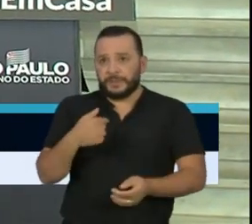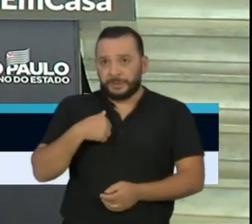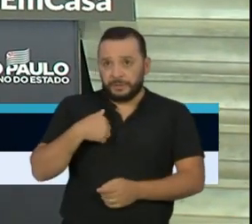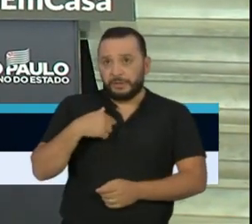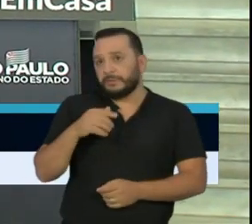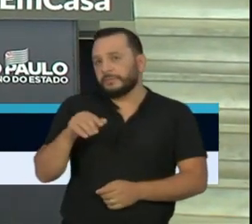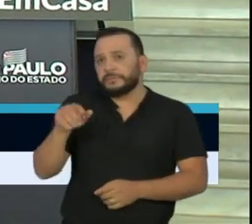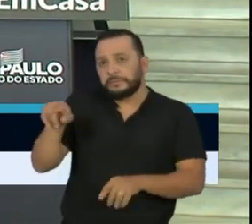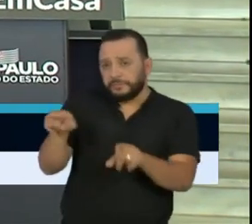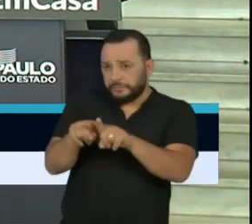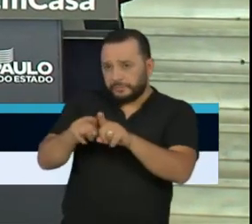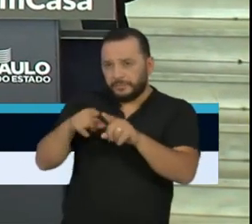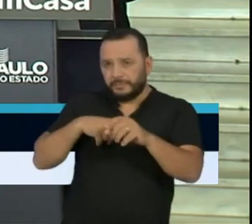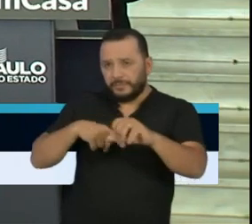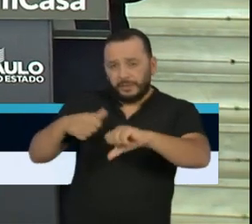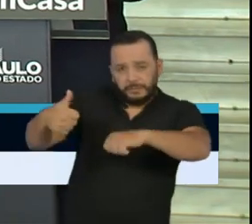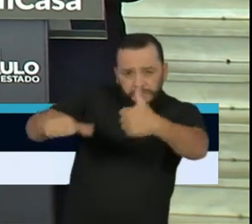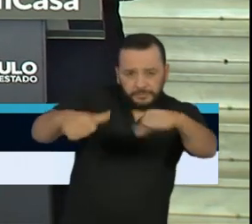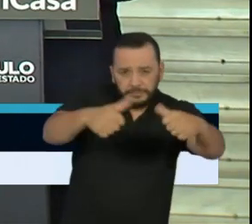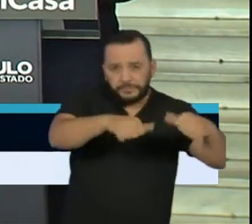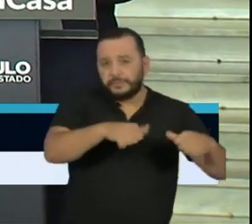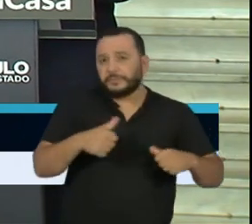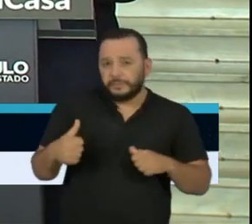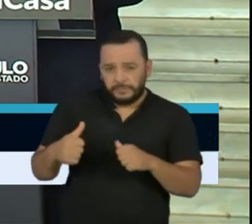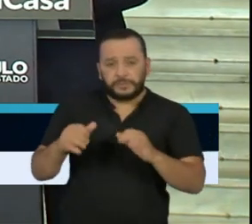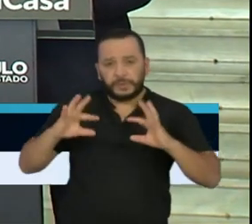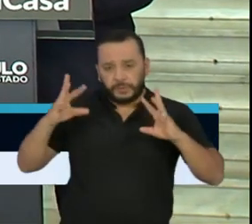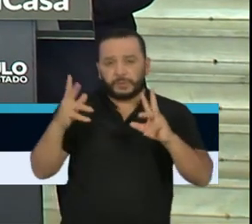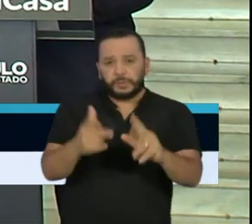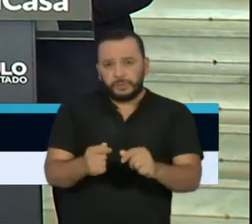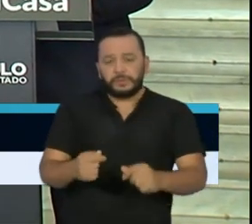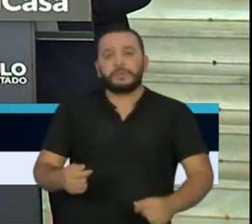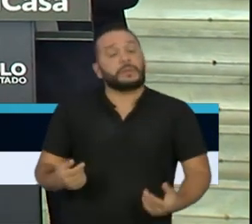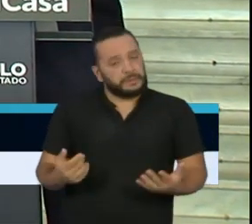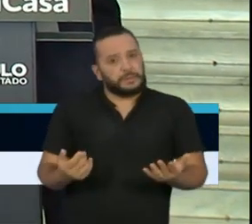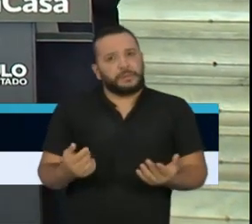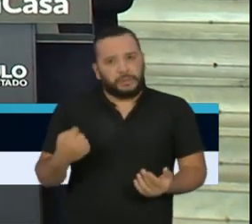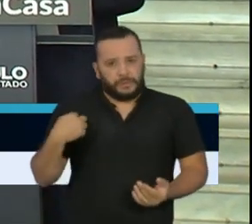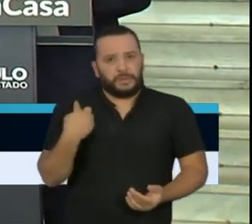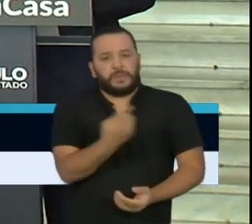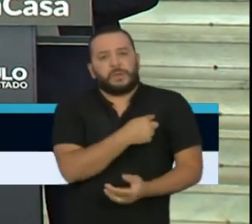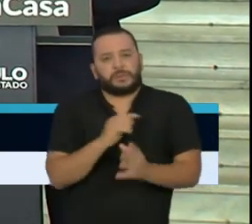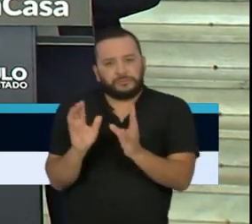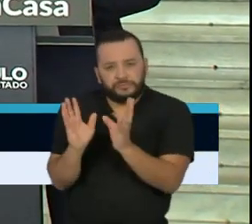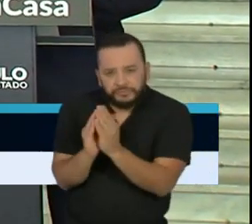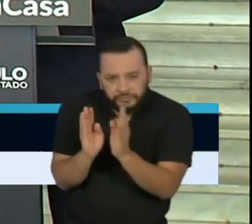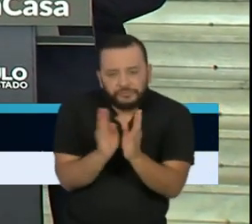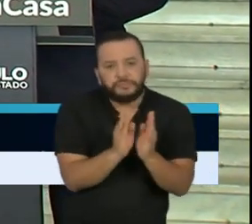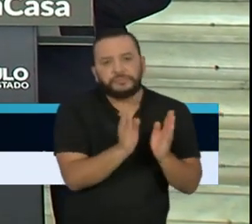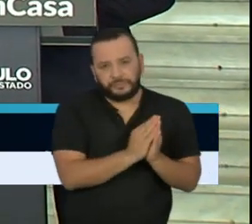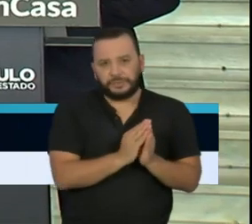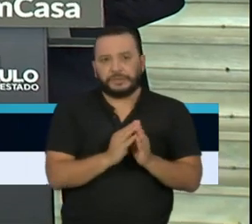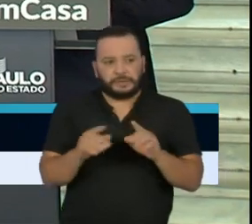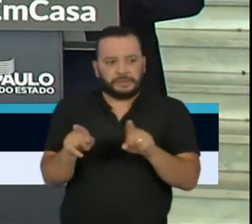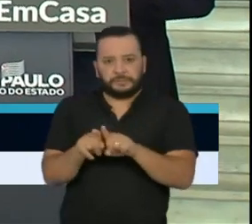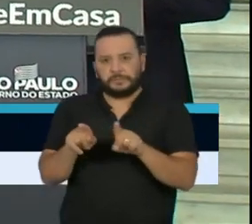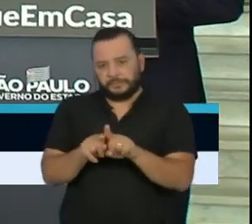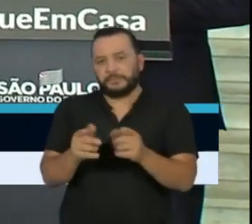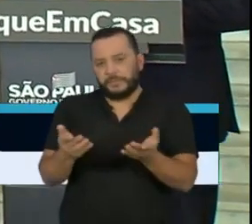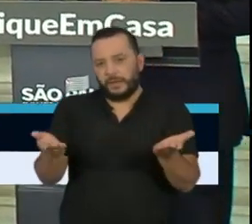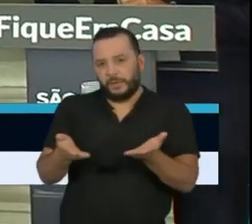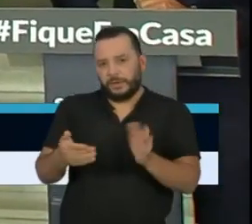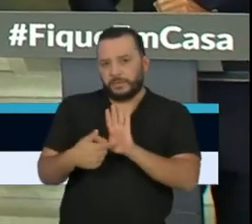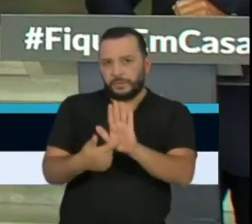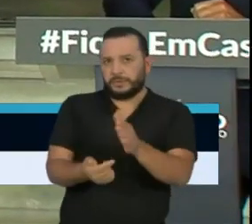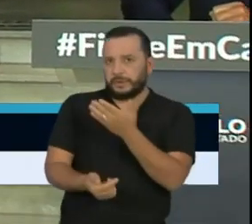desses 32 dias, mas a síntese da síntese pode ser feita assim e será apresentada agora pelo Rodrigo Garcia.